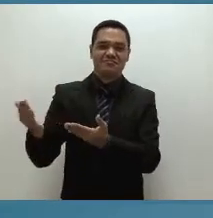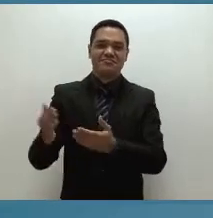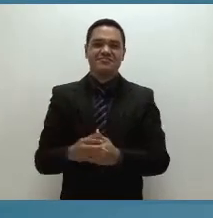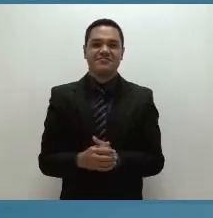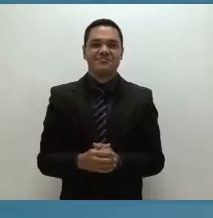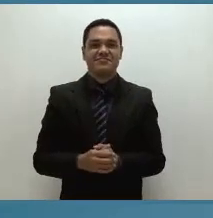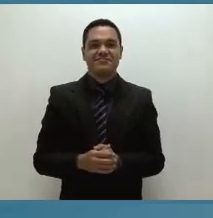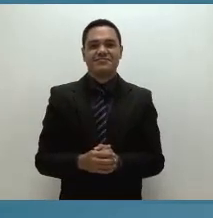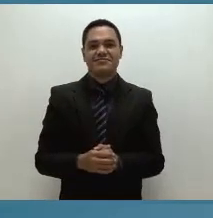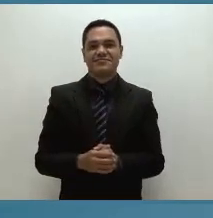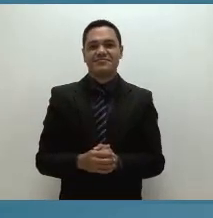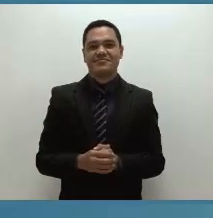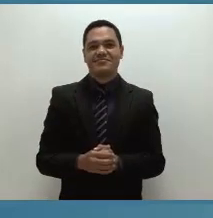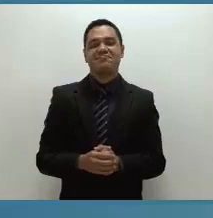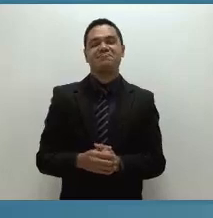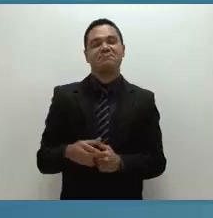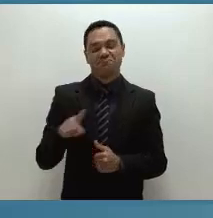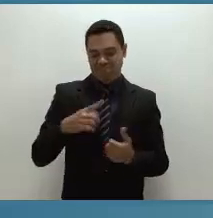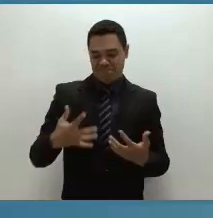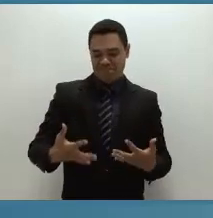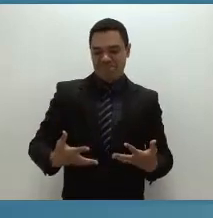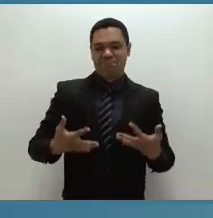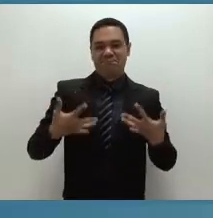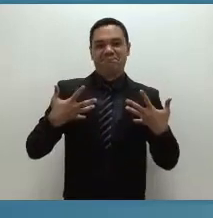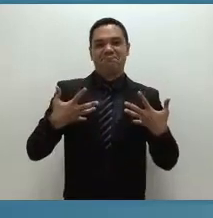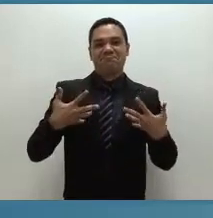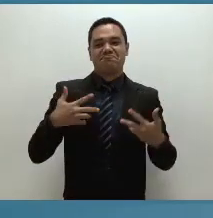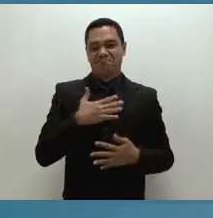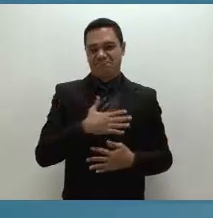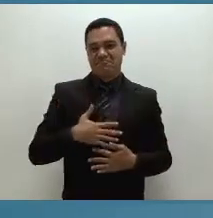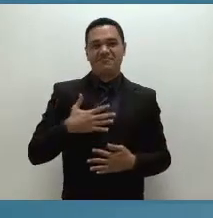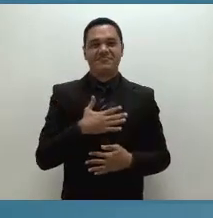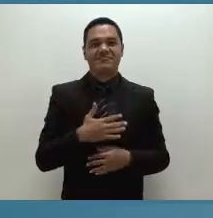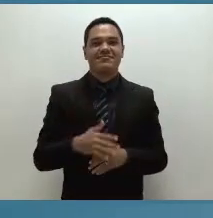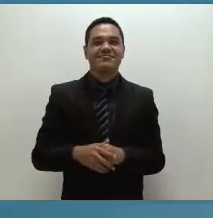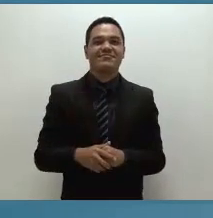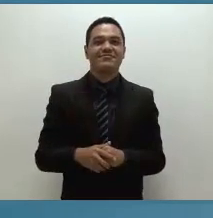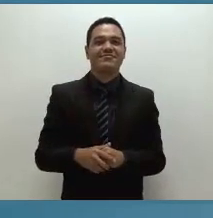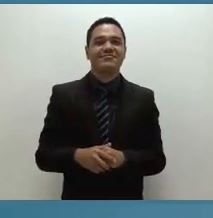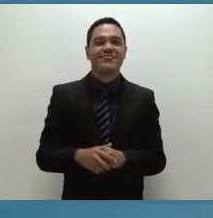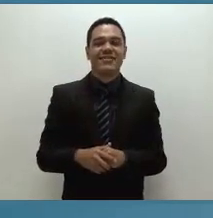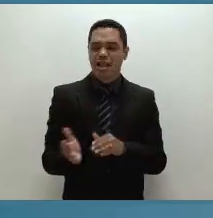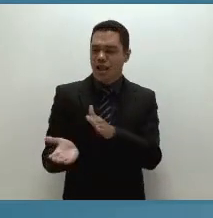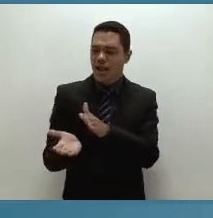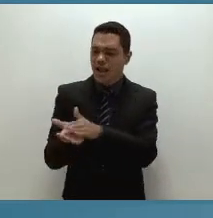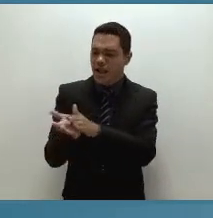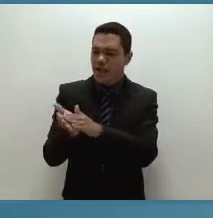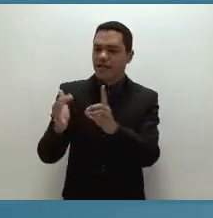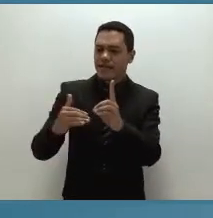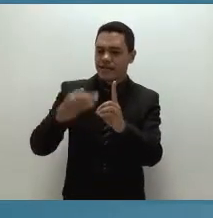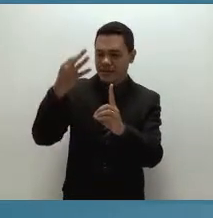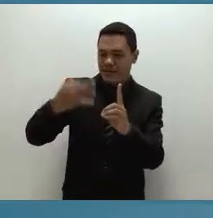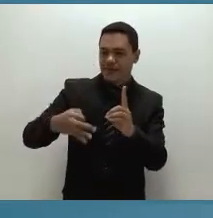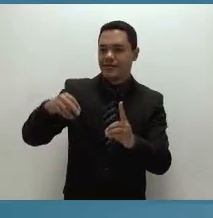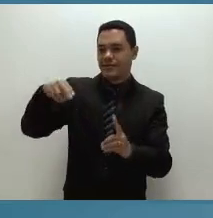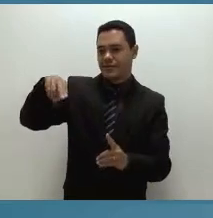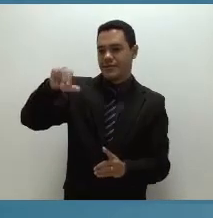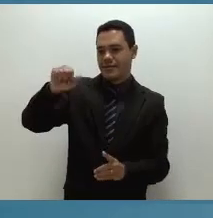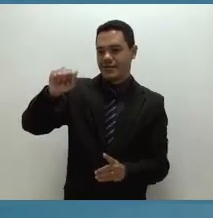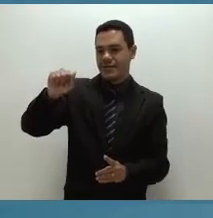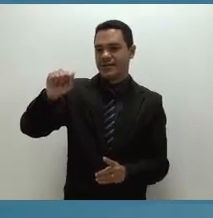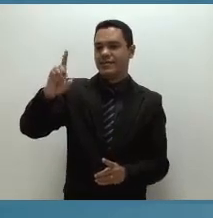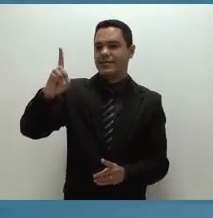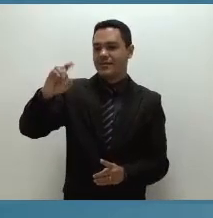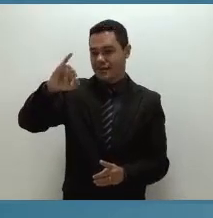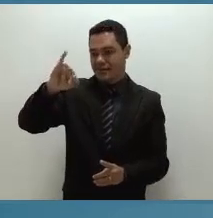Então, é momento de muito orgulho para todos nós. Parabéns, desembargadora Nádia, parabéns, desembargador Leonan,